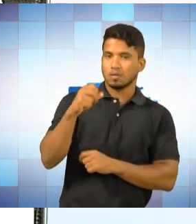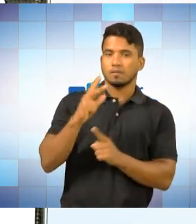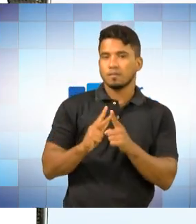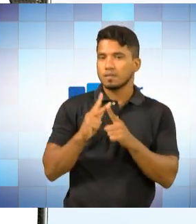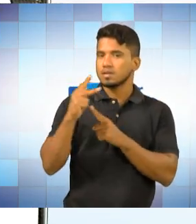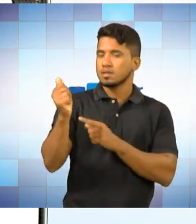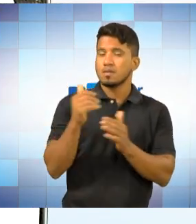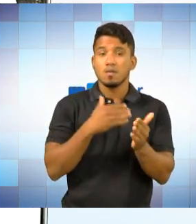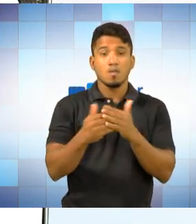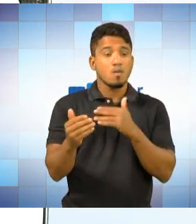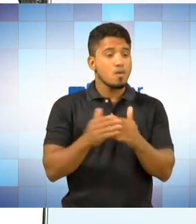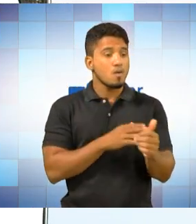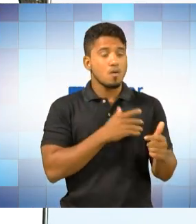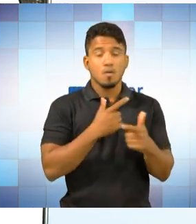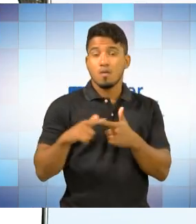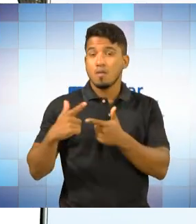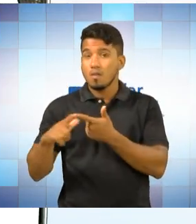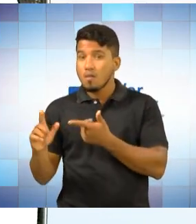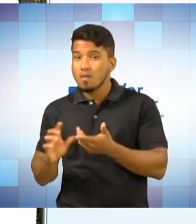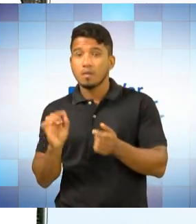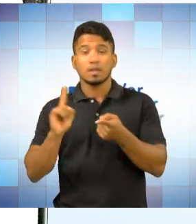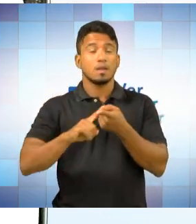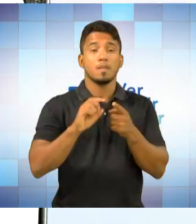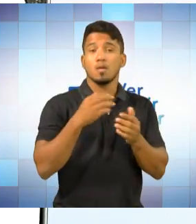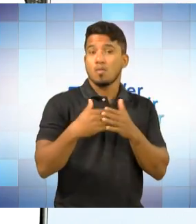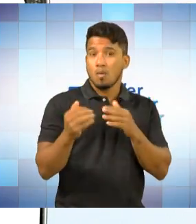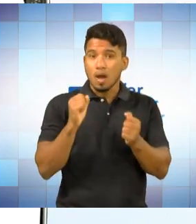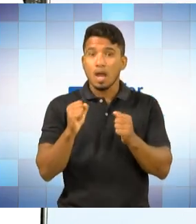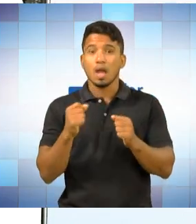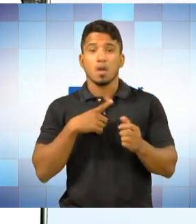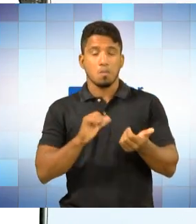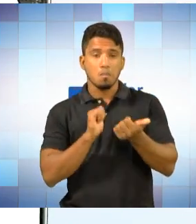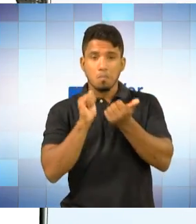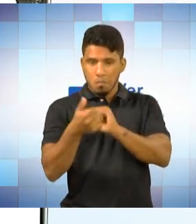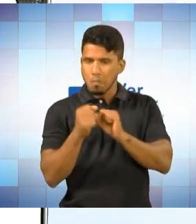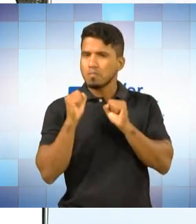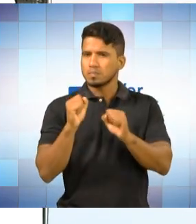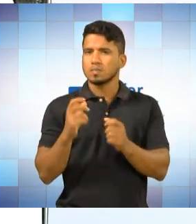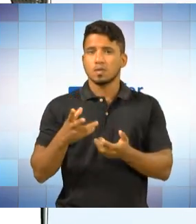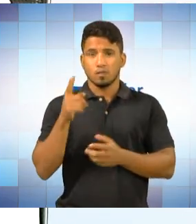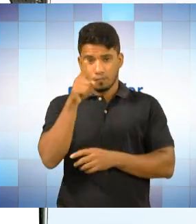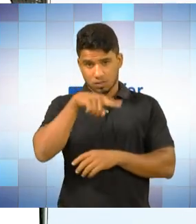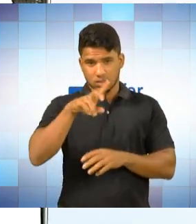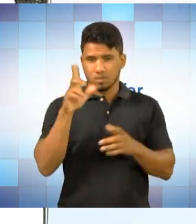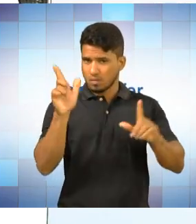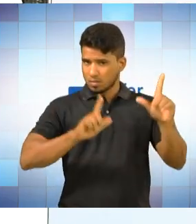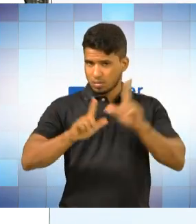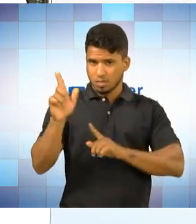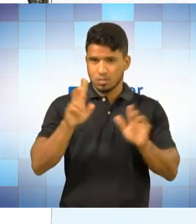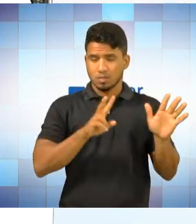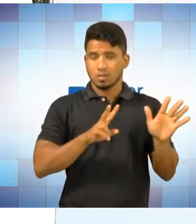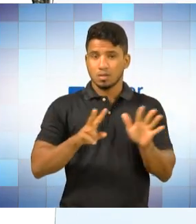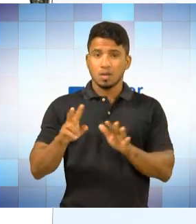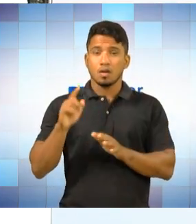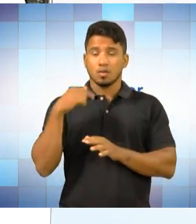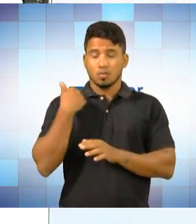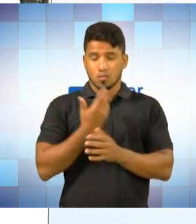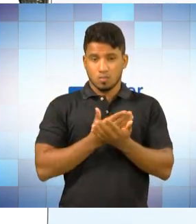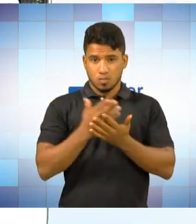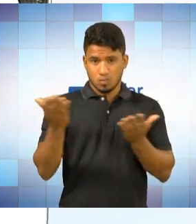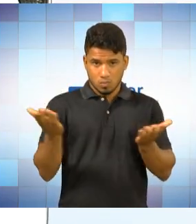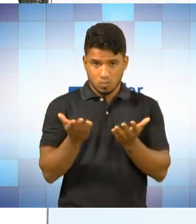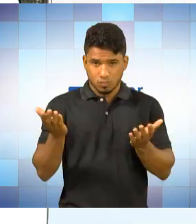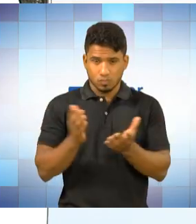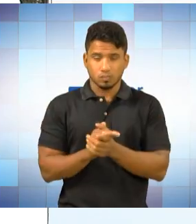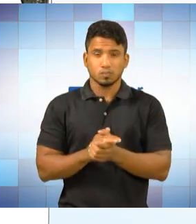modalidade esportiva. Em homenagem a todos aqueles que estão acompanhando os Jogos Paralímpicos, nós iniciamos o programa